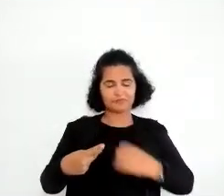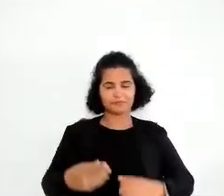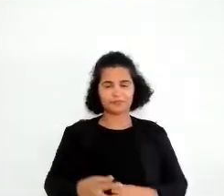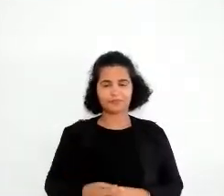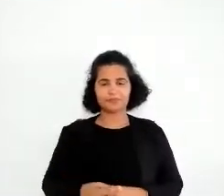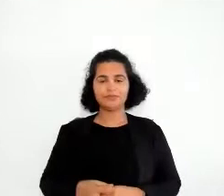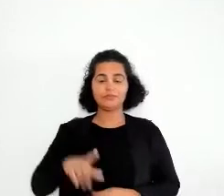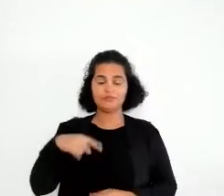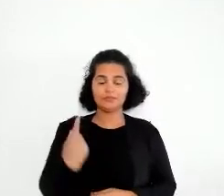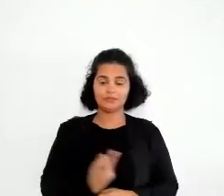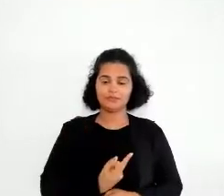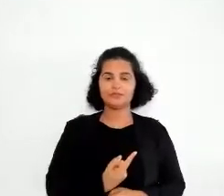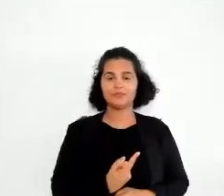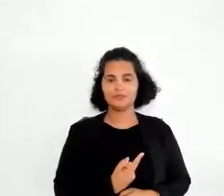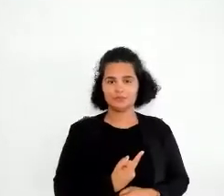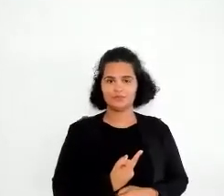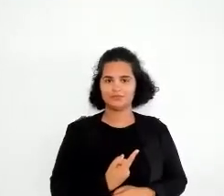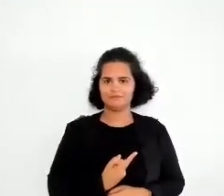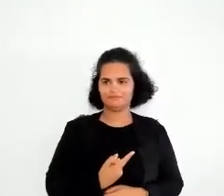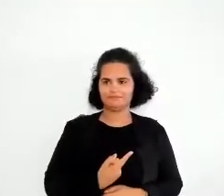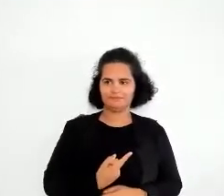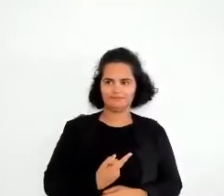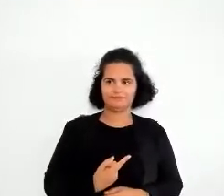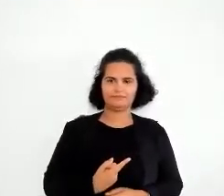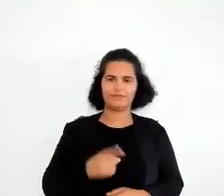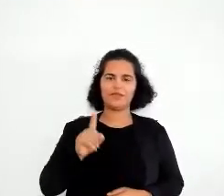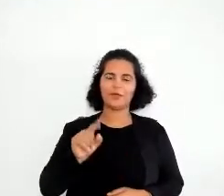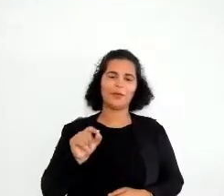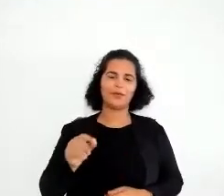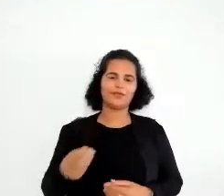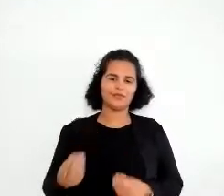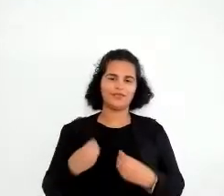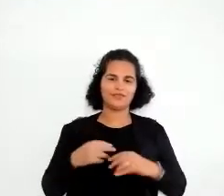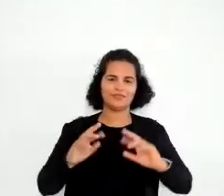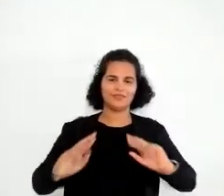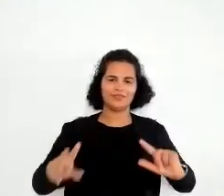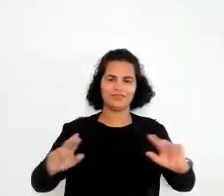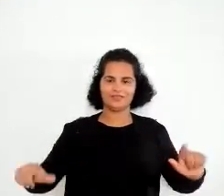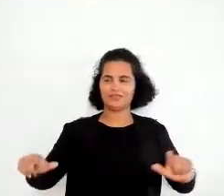fomos distinguidos pelo Horas Homenageantes.